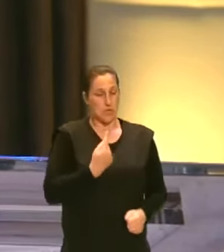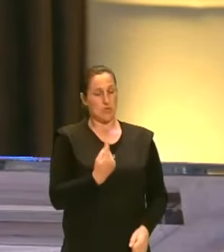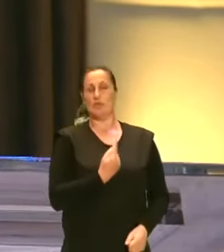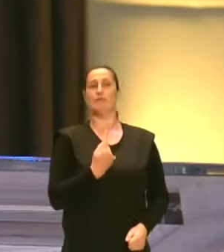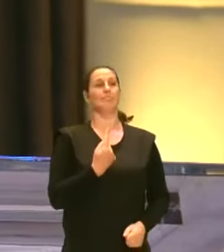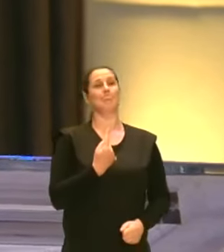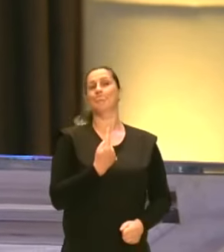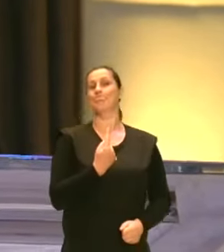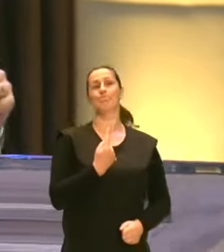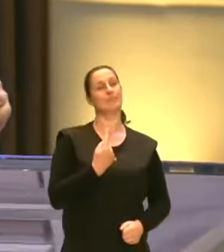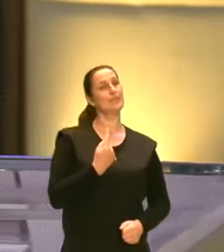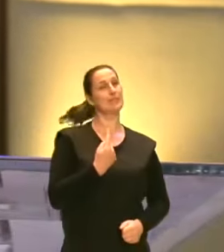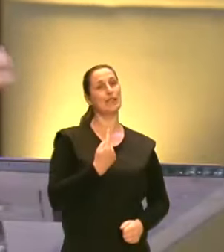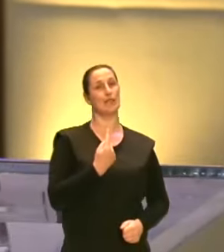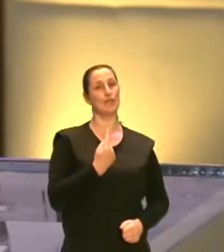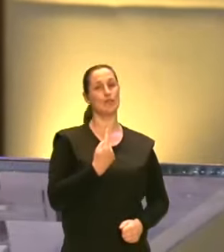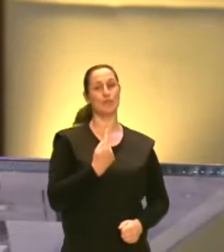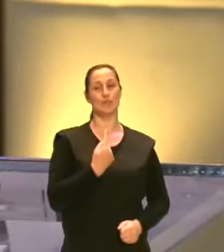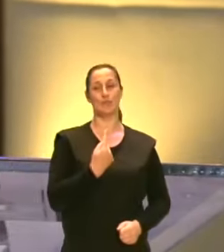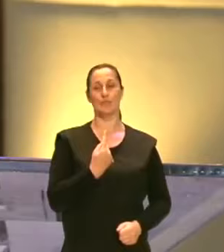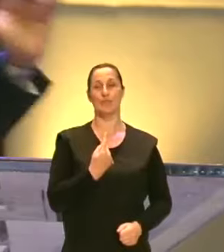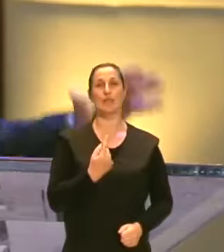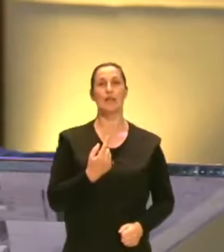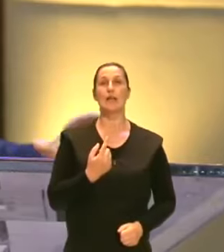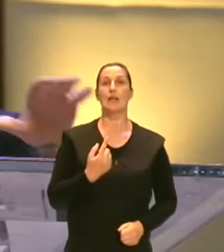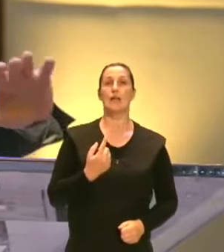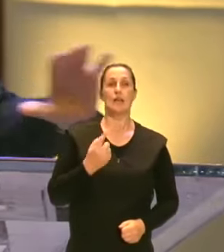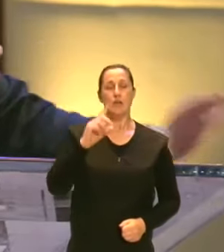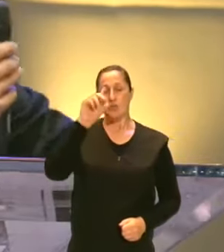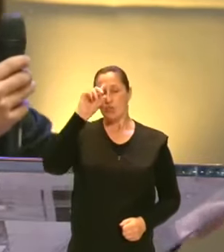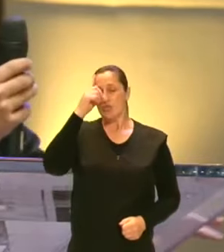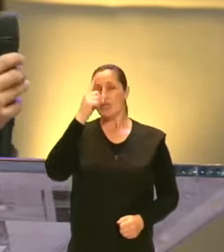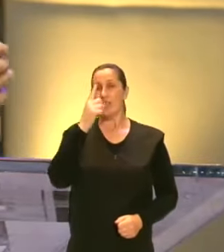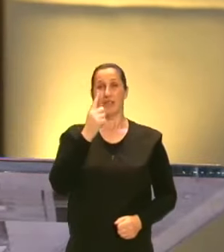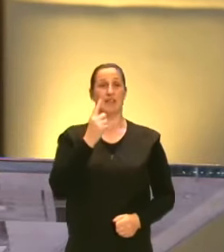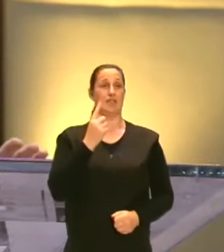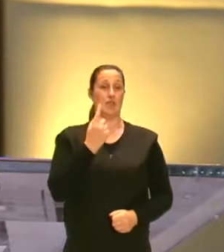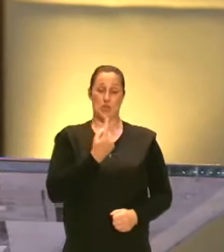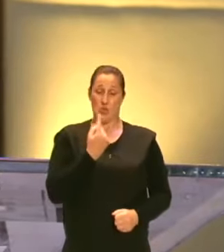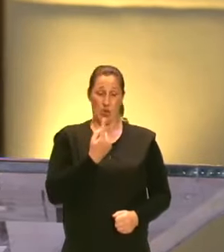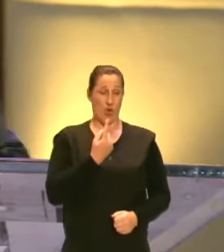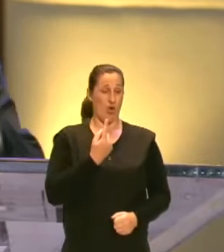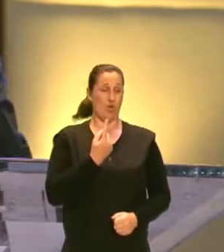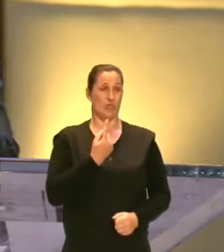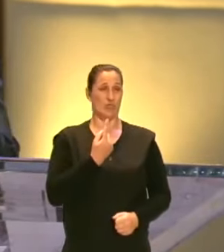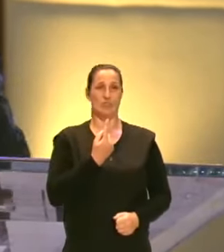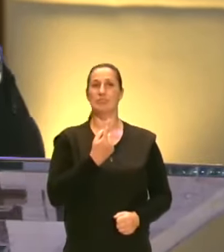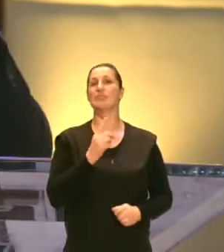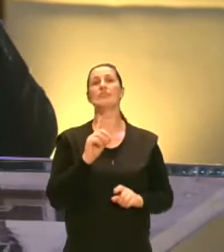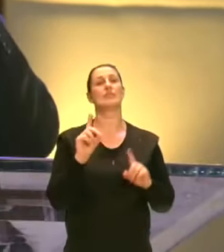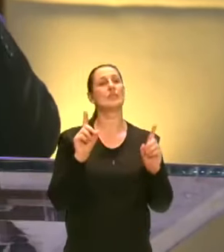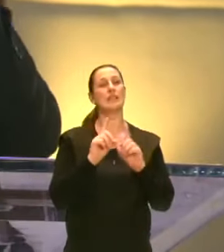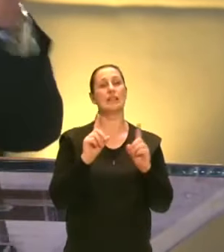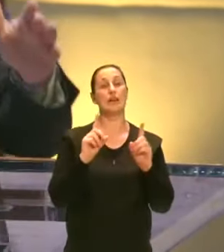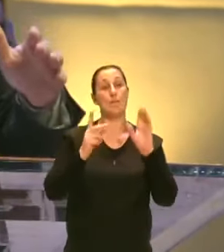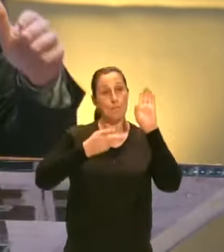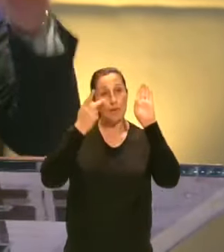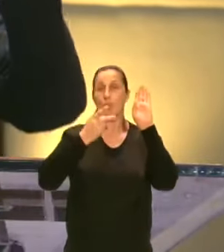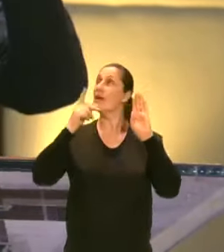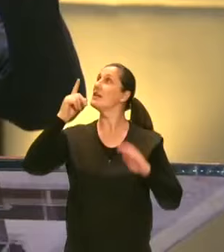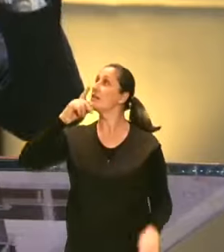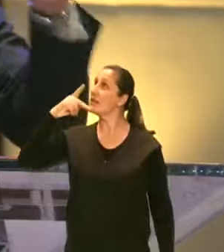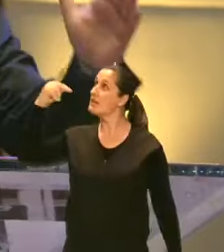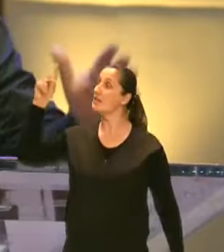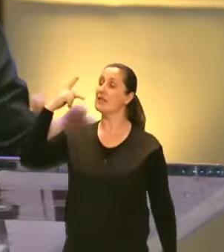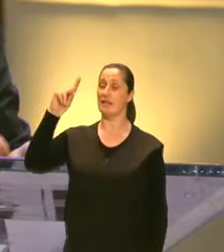para os peregrinos. Não há um dia sequer onde estejamos só. Essa é a promessa que enquanto a gente estiver caminhando,